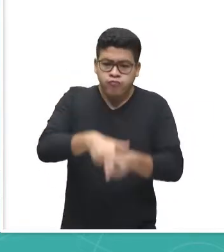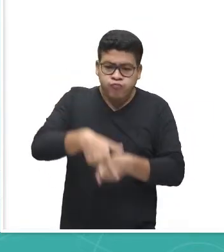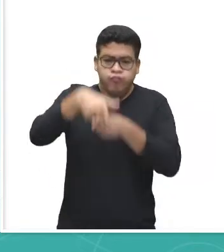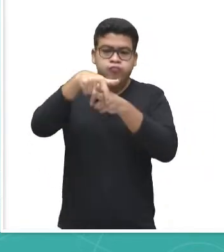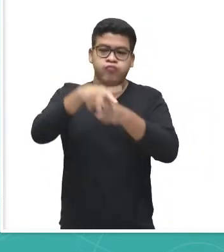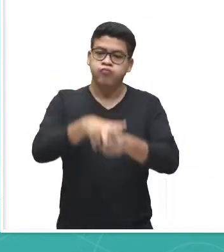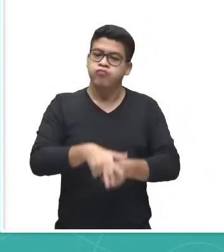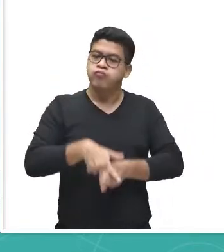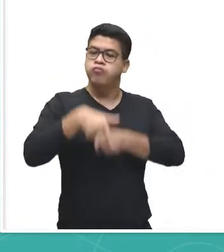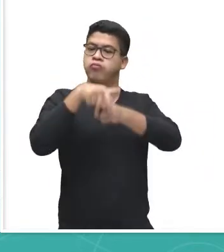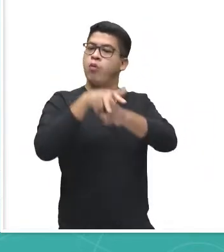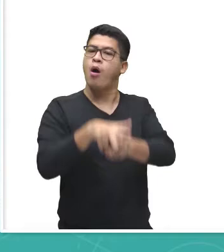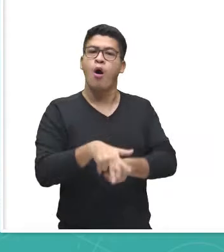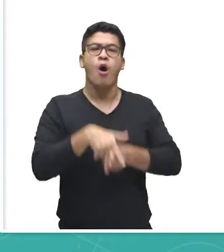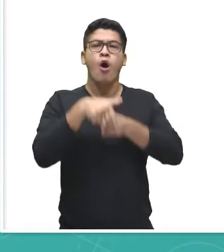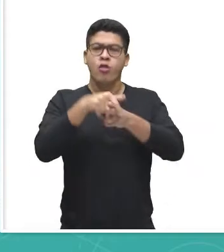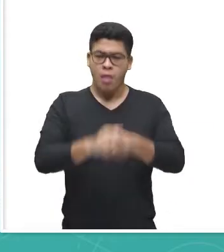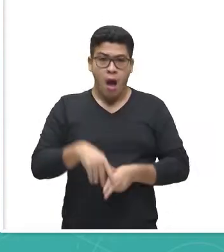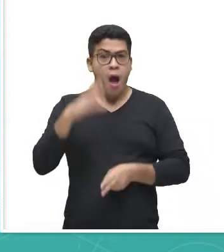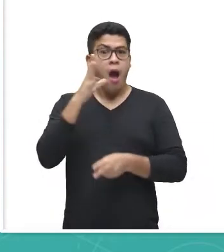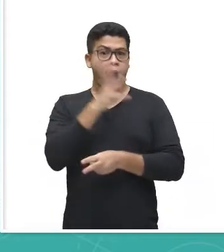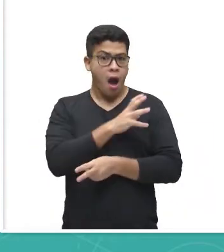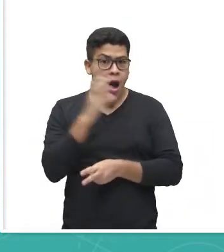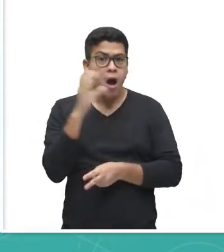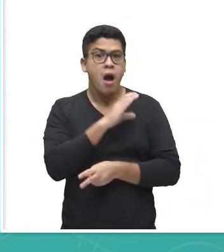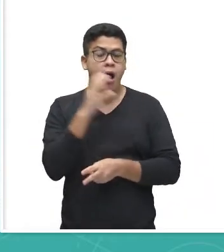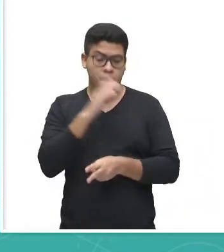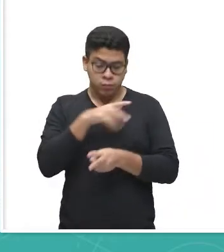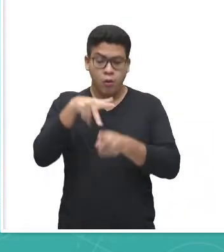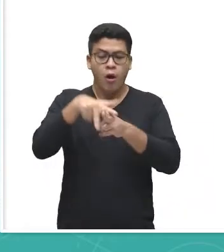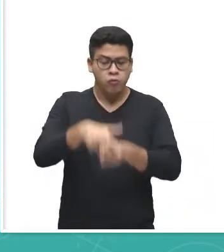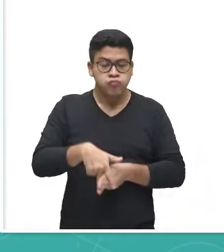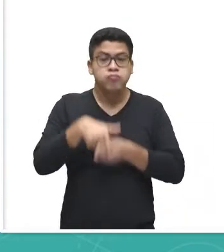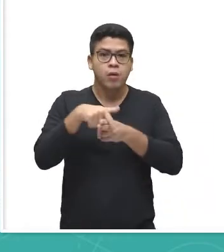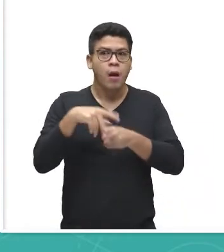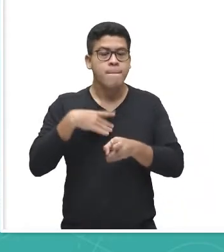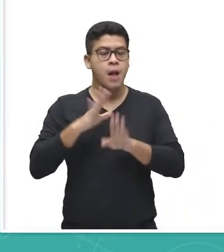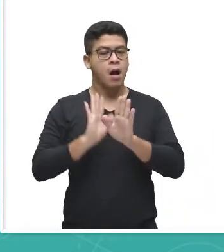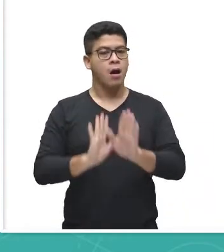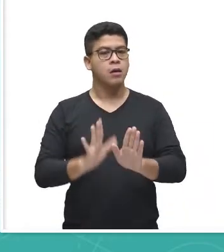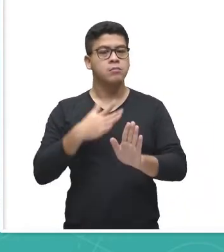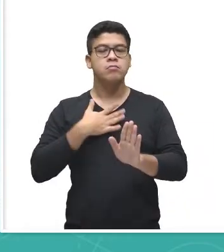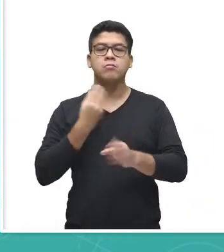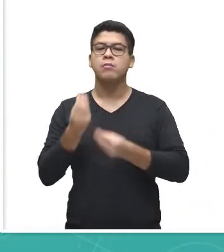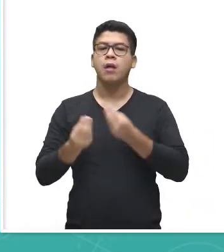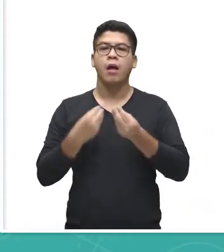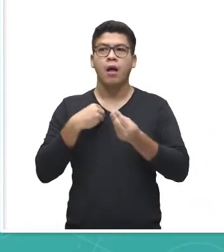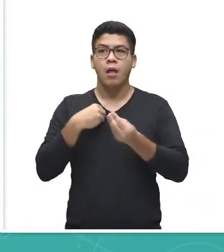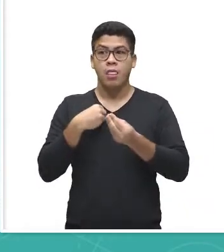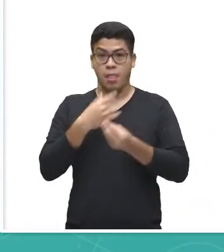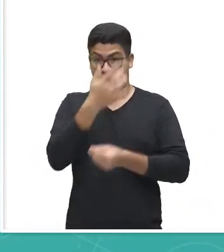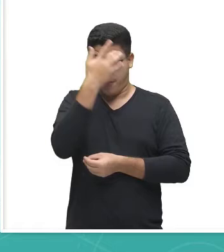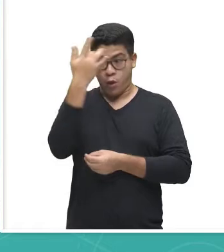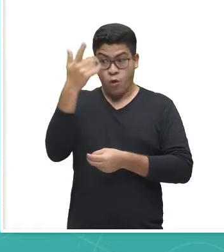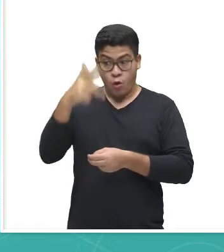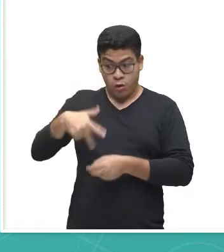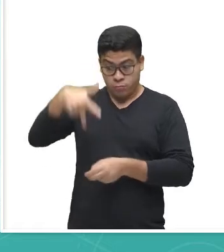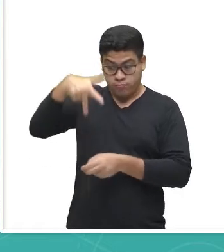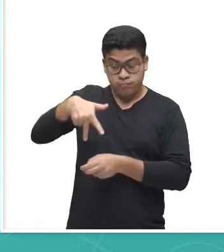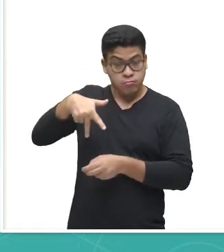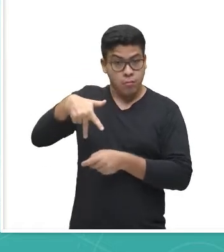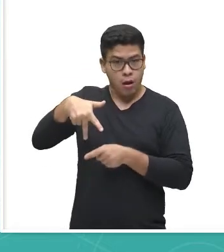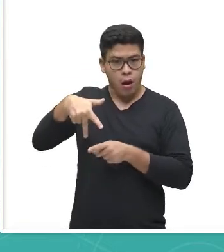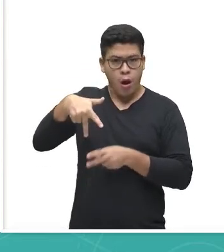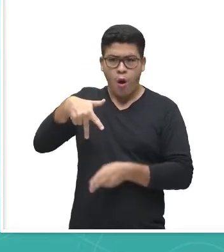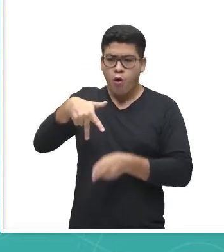galopando ali, né? Em velocidade, por exemplo. E o cavalo em movimento, a pessoa que está ali no cavalo, né, em relação ao